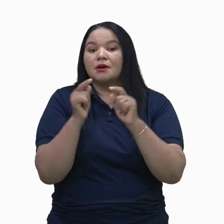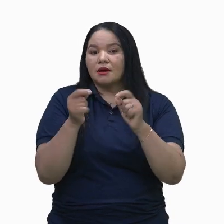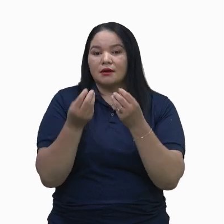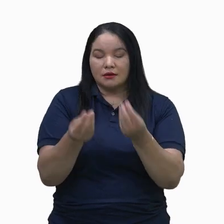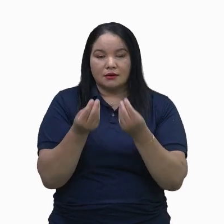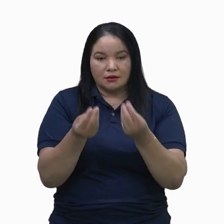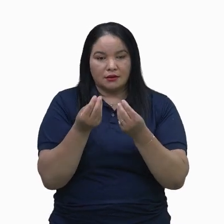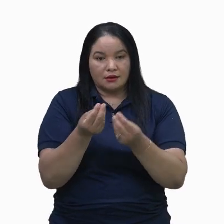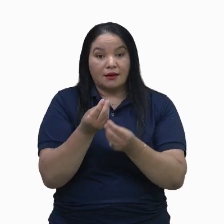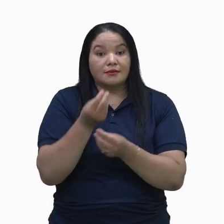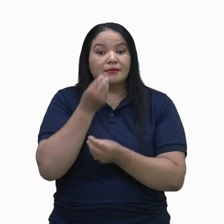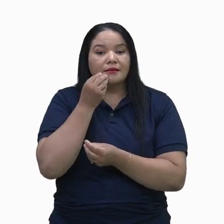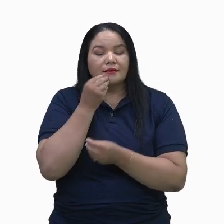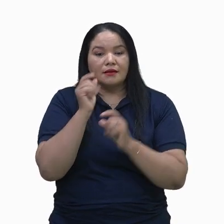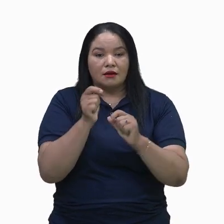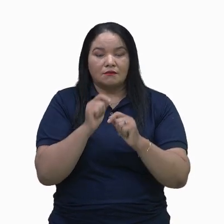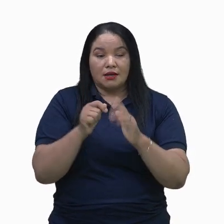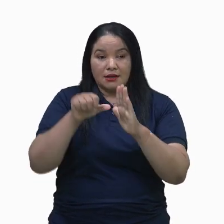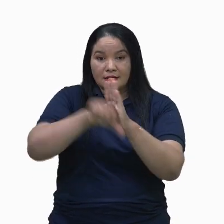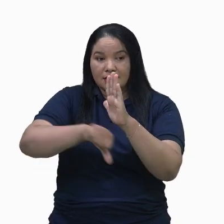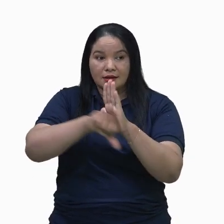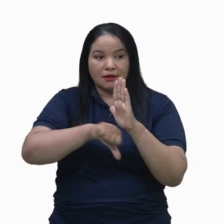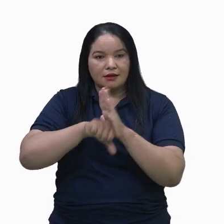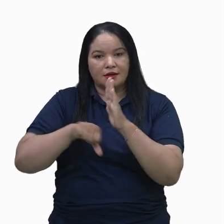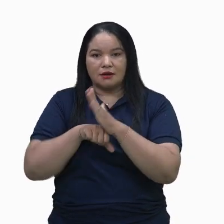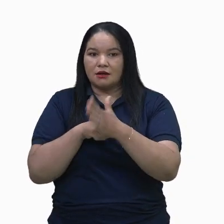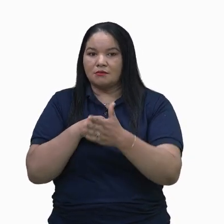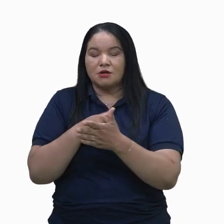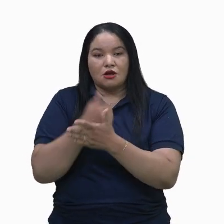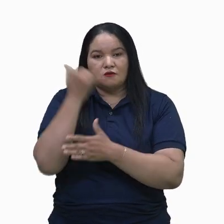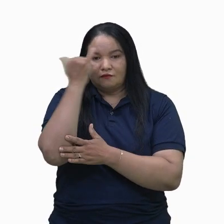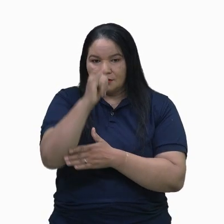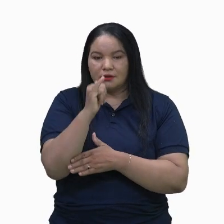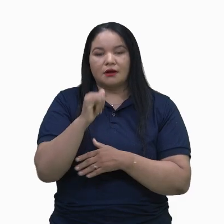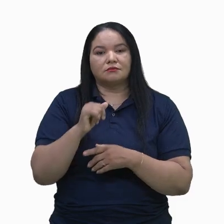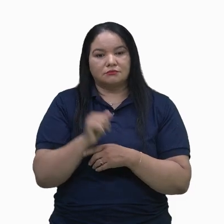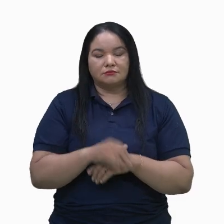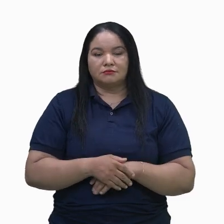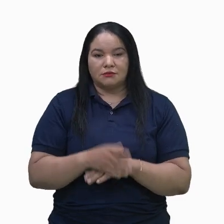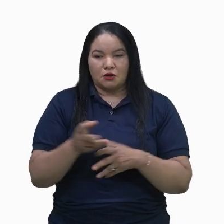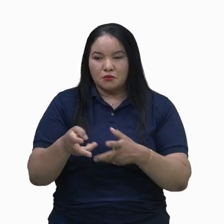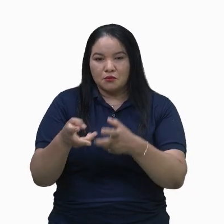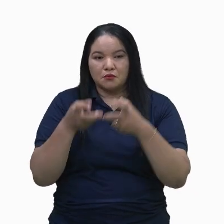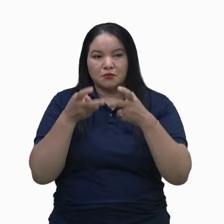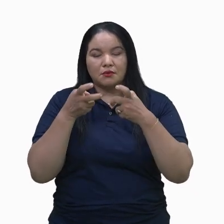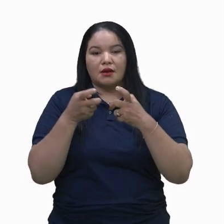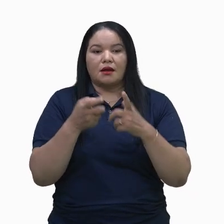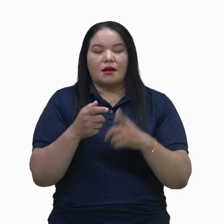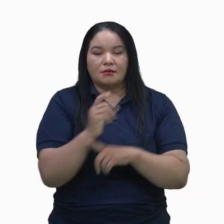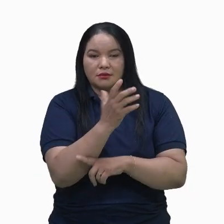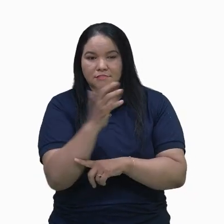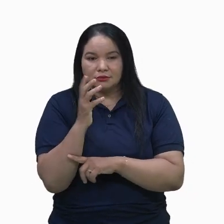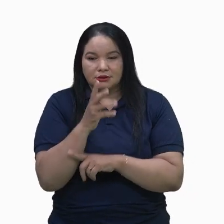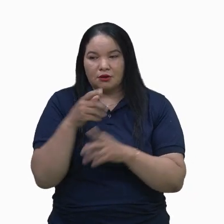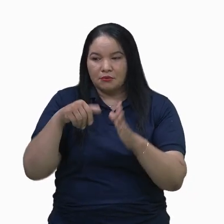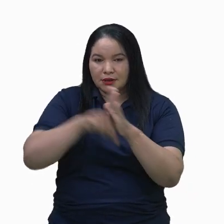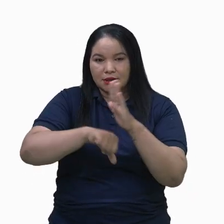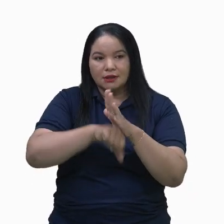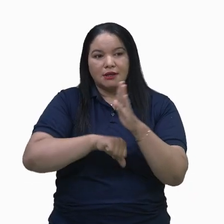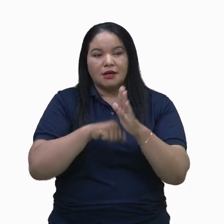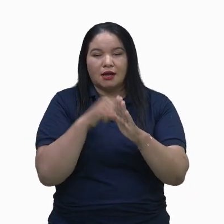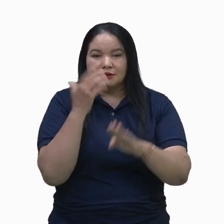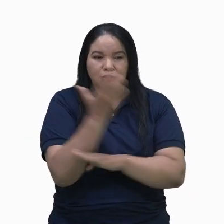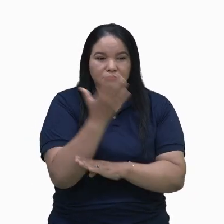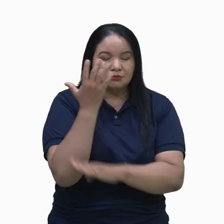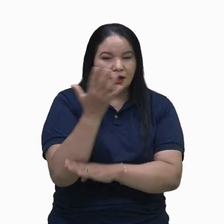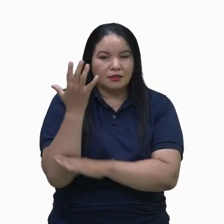combater esses crimes que vêm ocorrendo, né, de forma predatória, os crimes ambientais, esse desmatamento